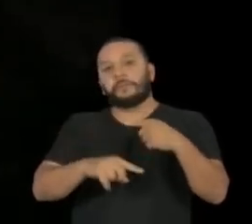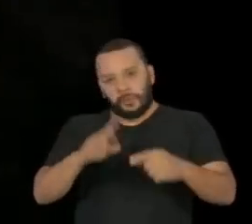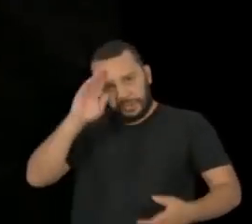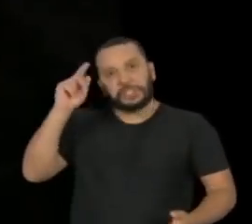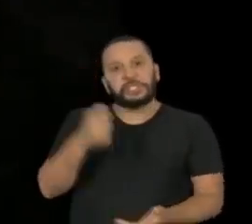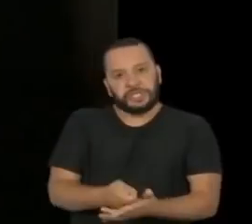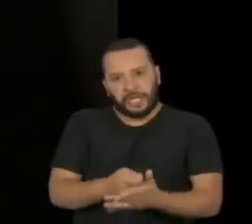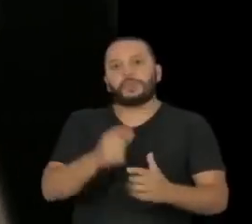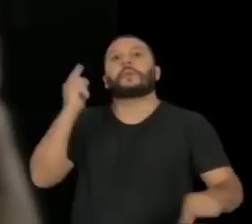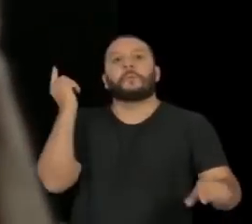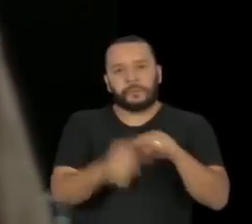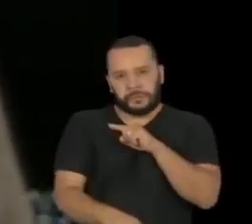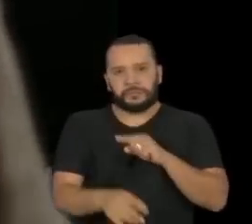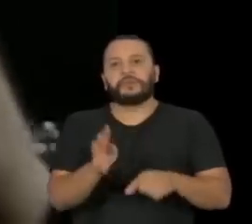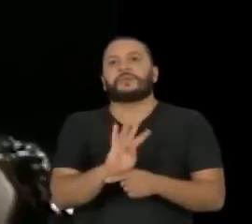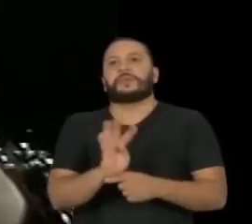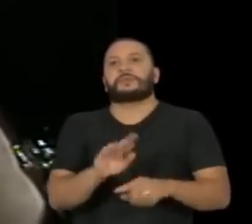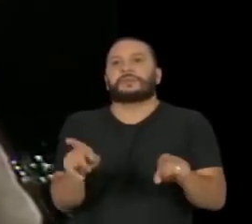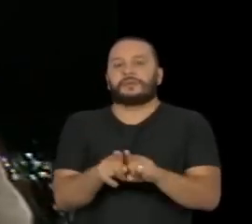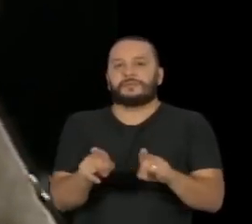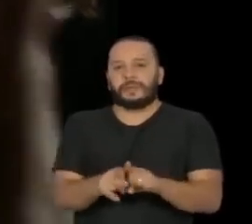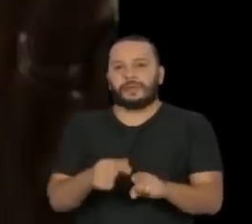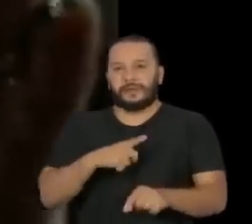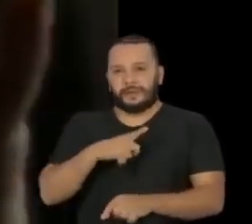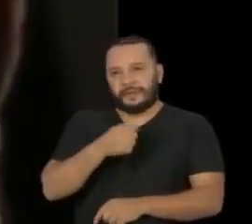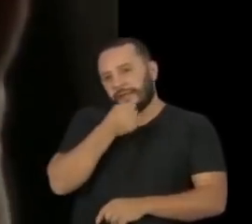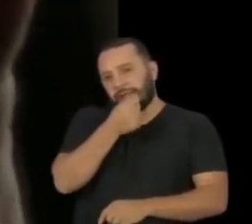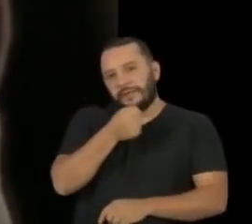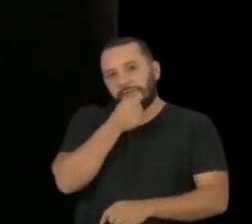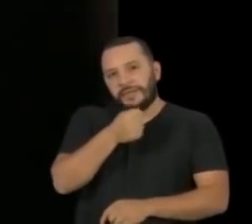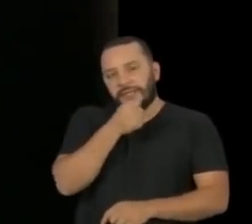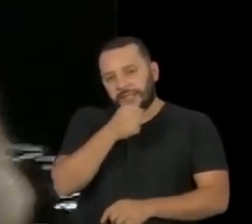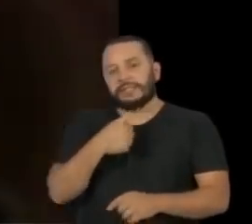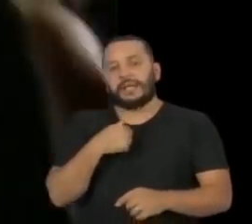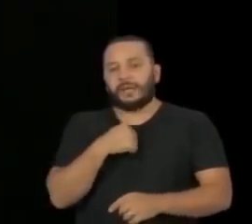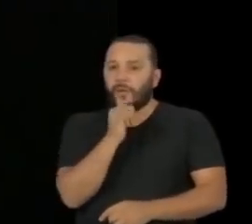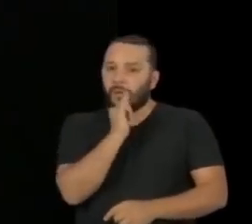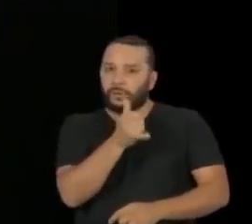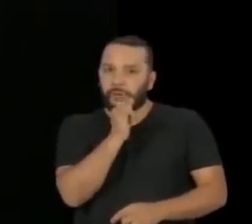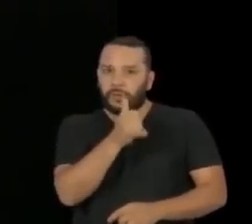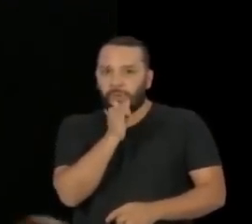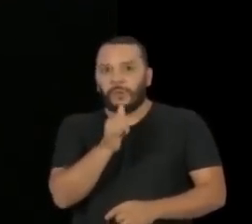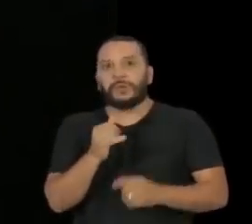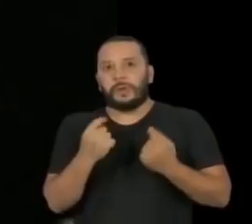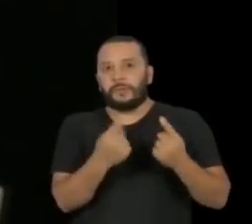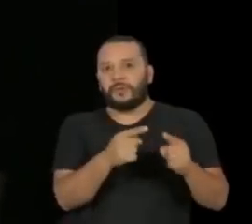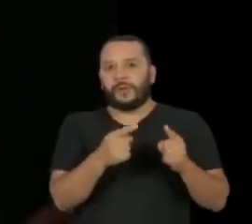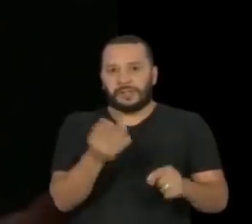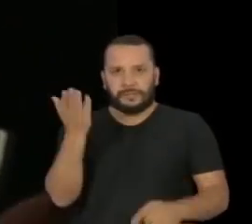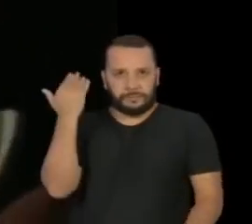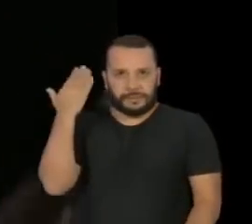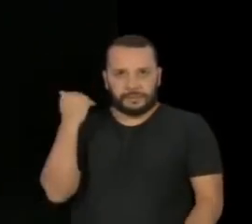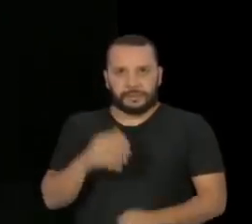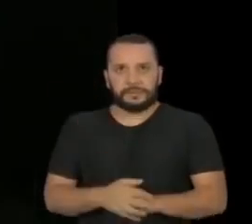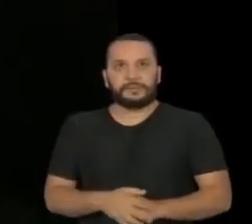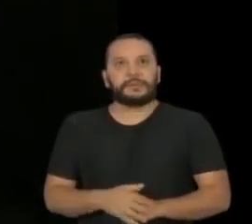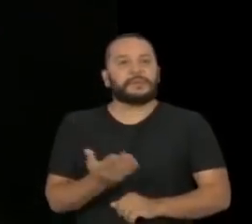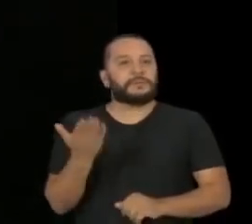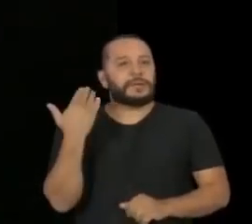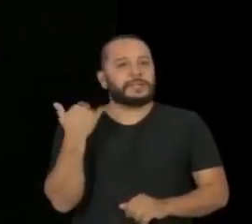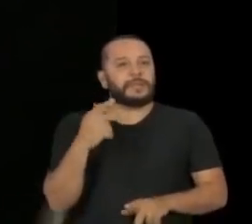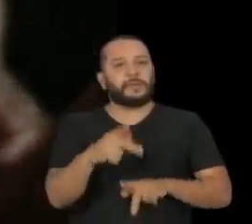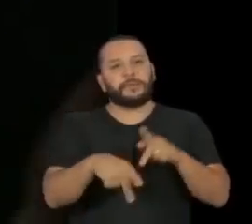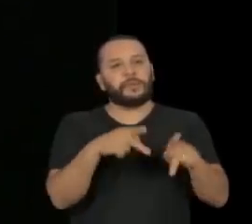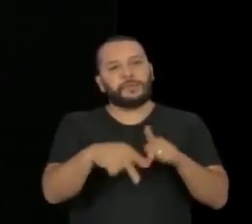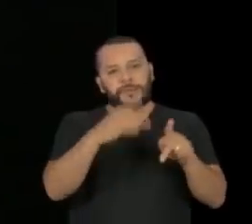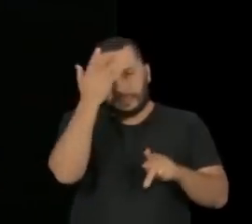ditadura militar, como ele contou nesta entrevista a Antônio Bujanra, no Provocações. Na época, o povo não